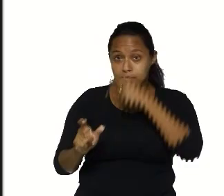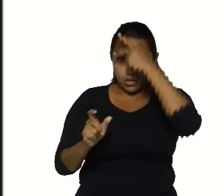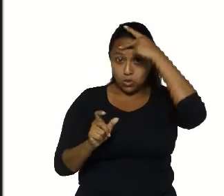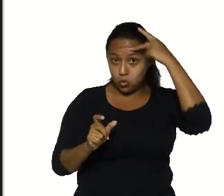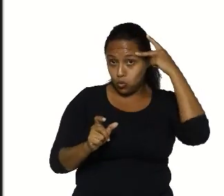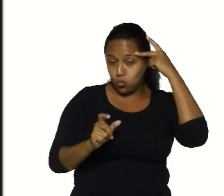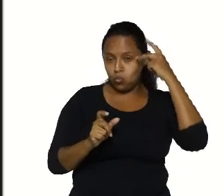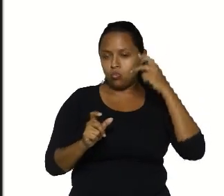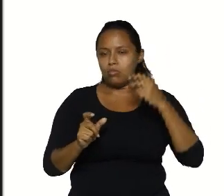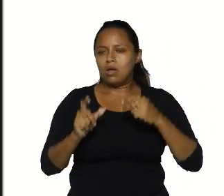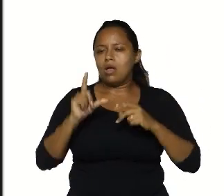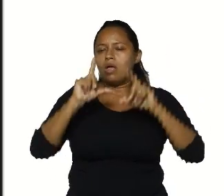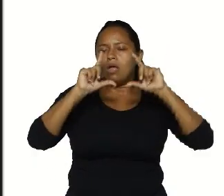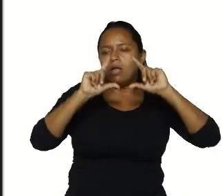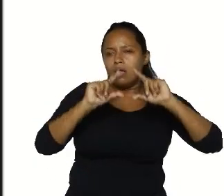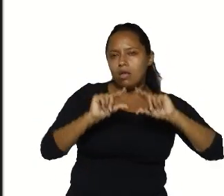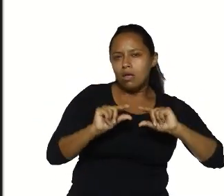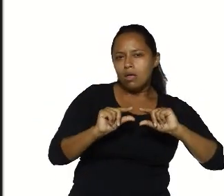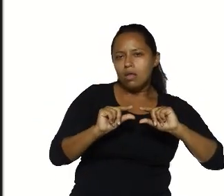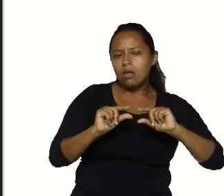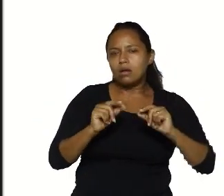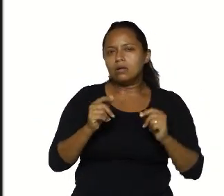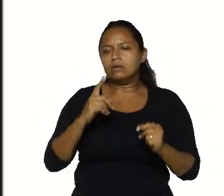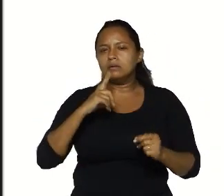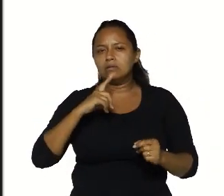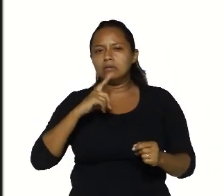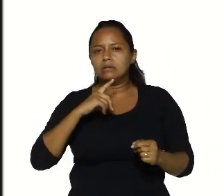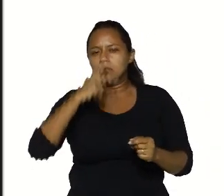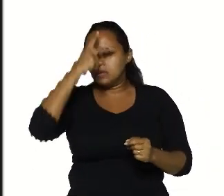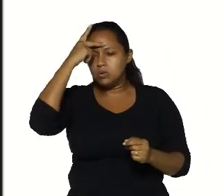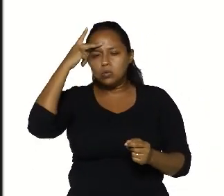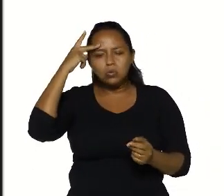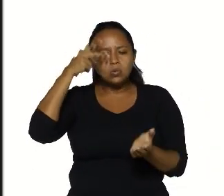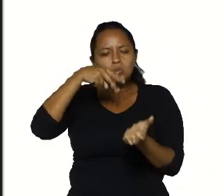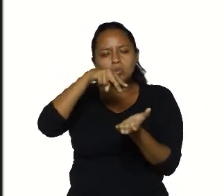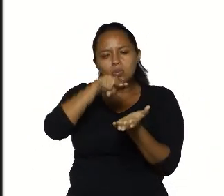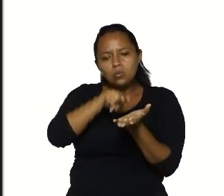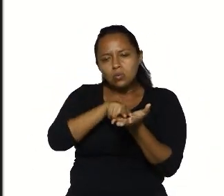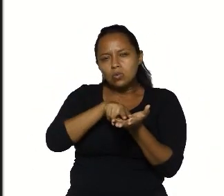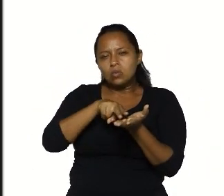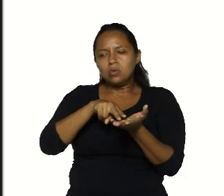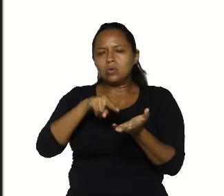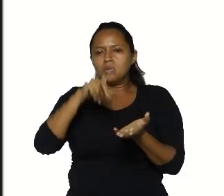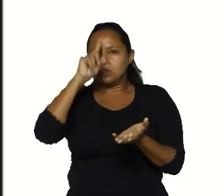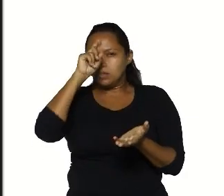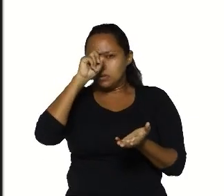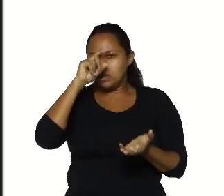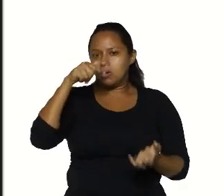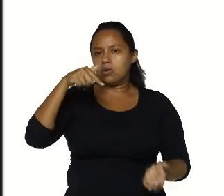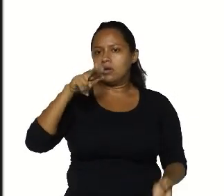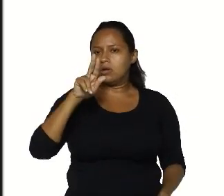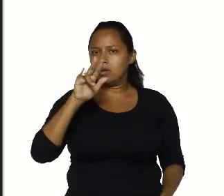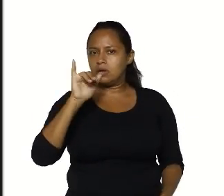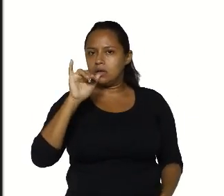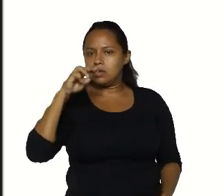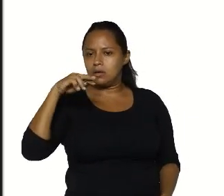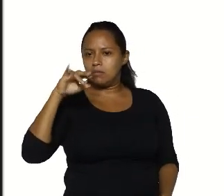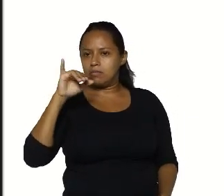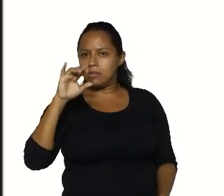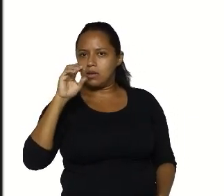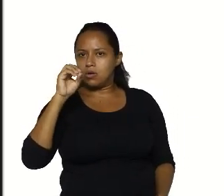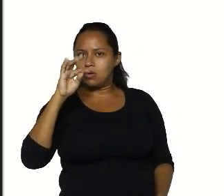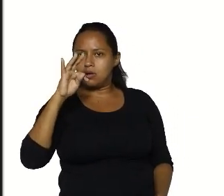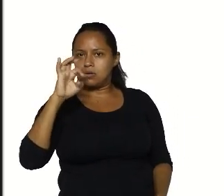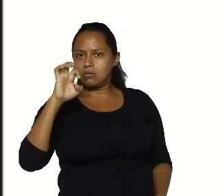vezes em função de um tratamento, como é o caso da quimioterapia. Então, baixa o número de hemácias desse paciente, esse paciente